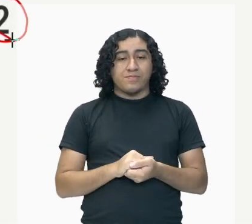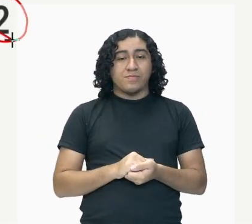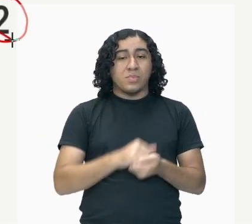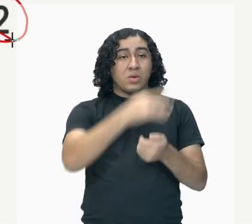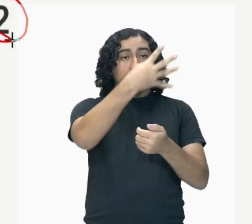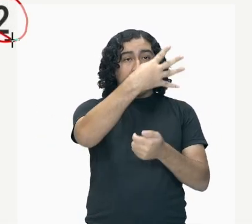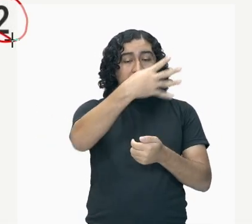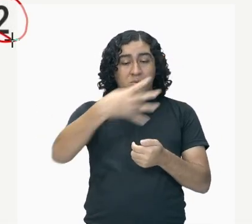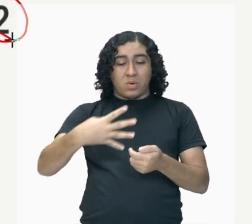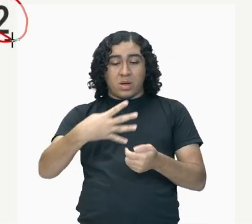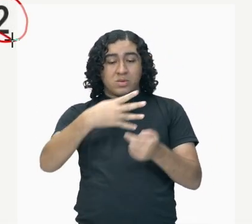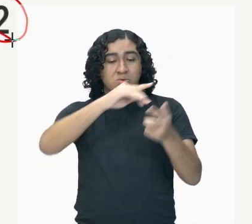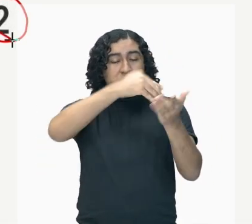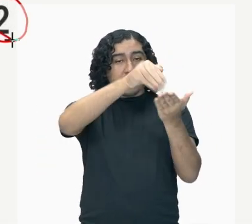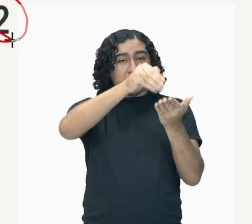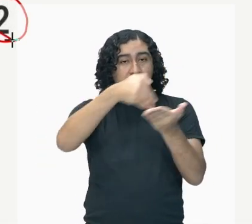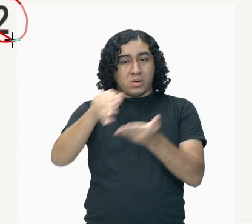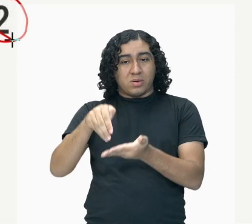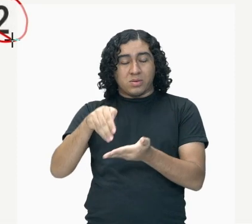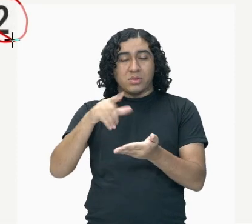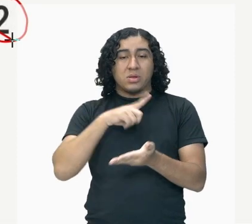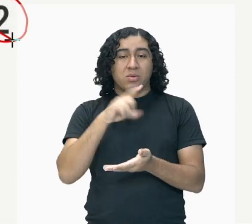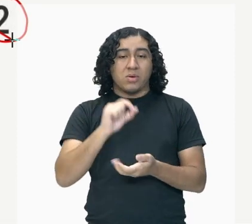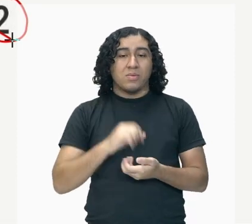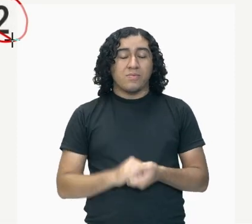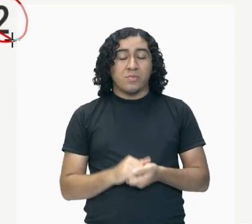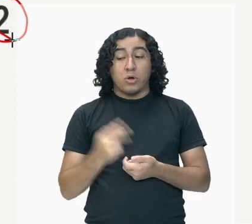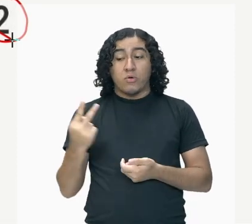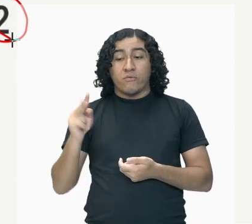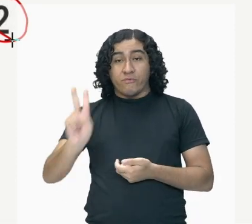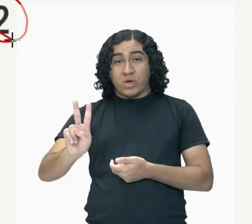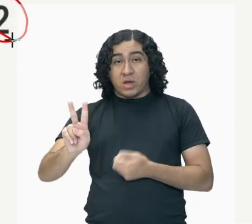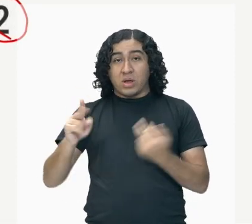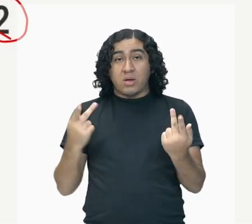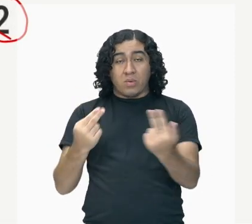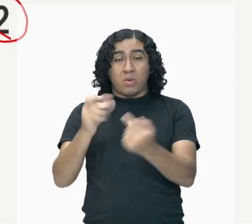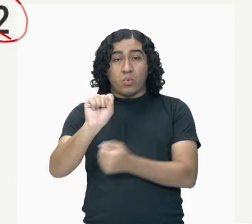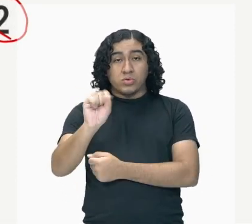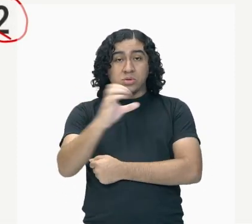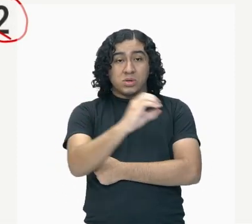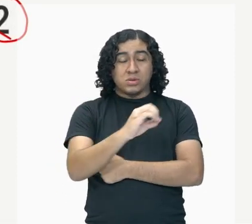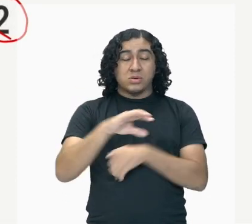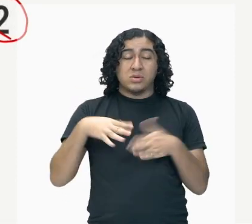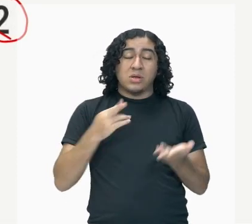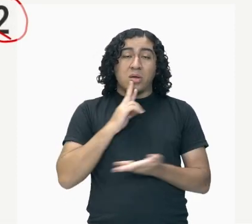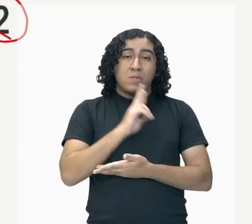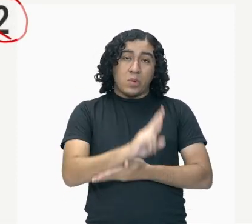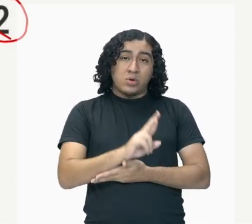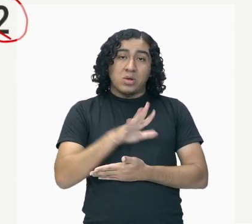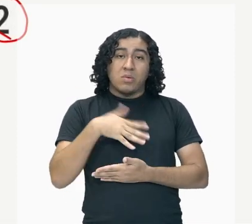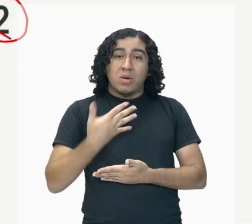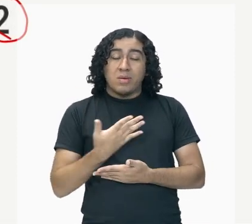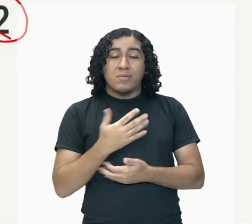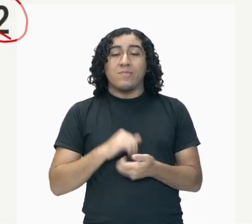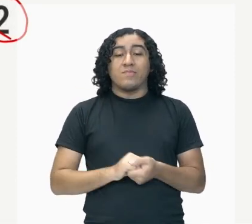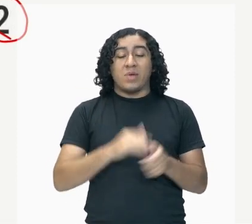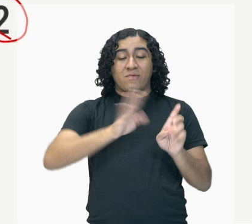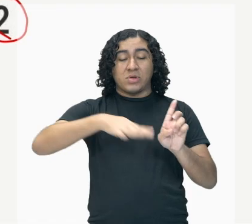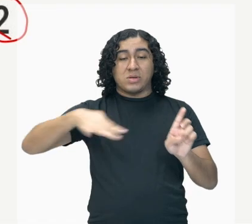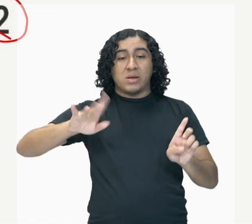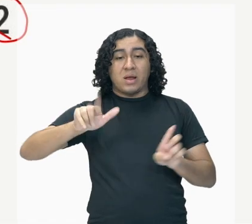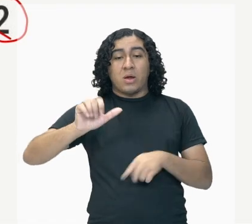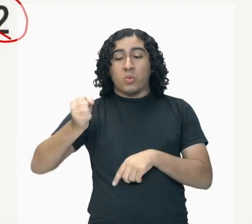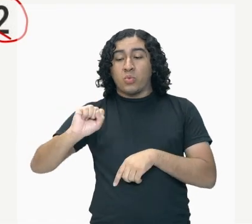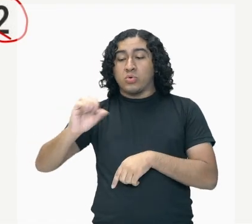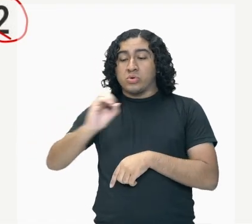com 4 aqui de baixo vaiar V = 800 então a minha velocidade deação dessa onda